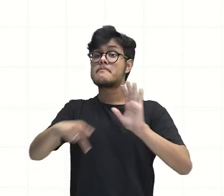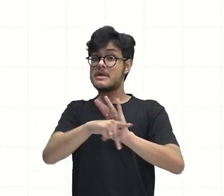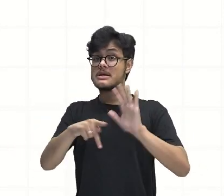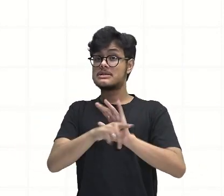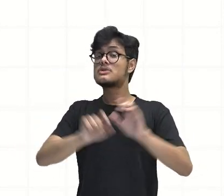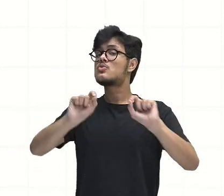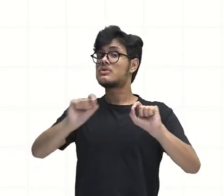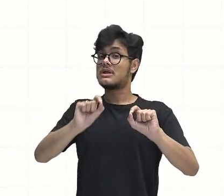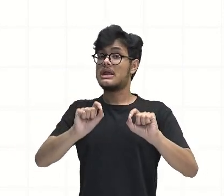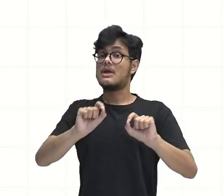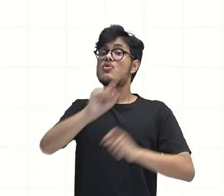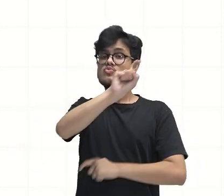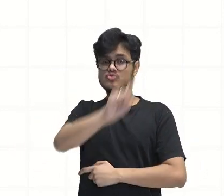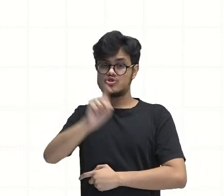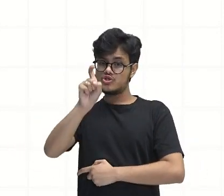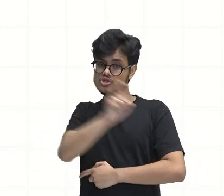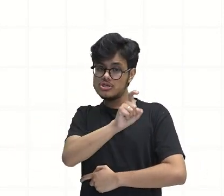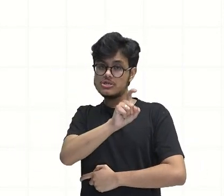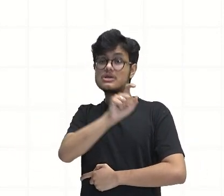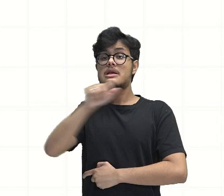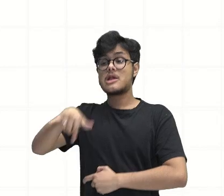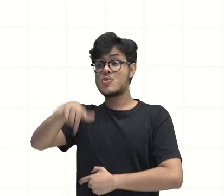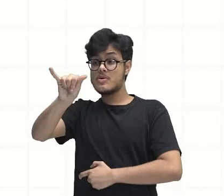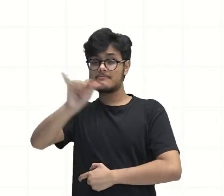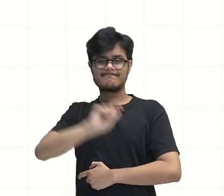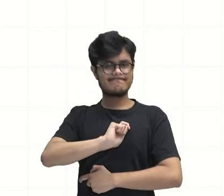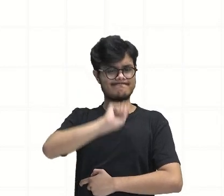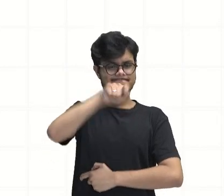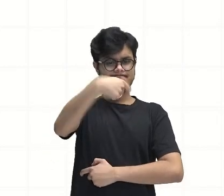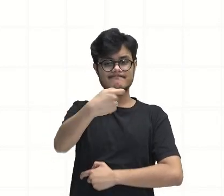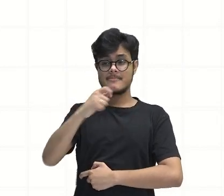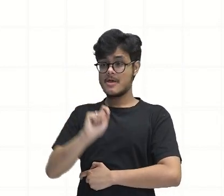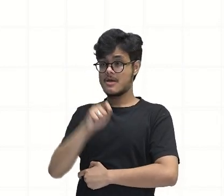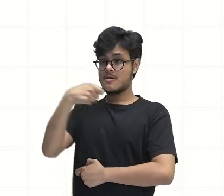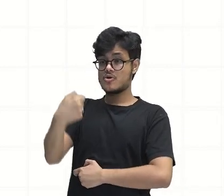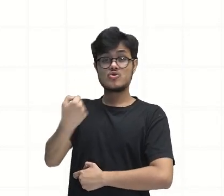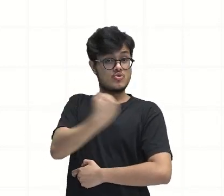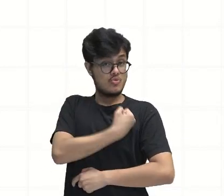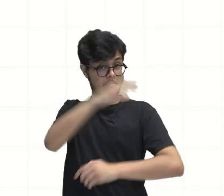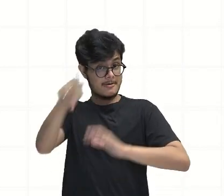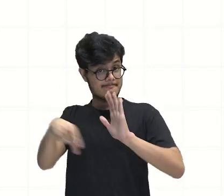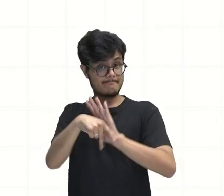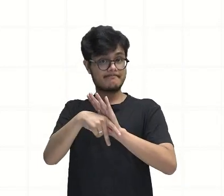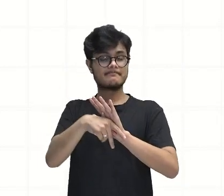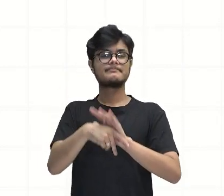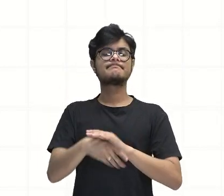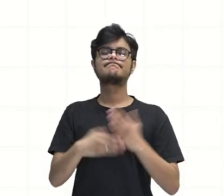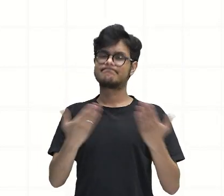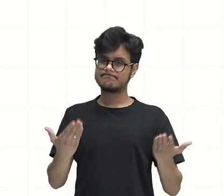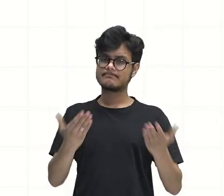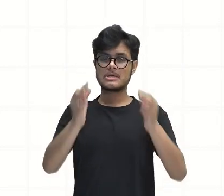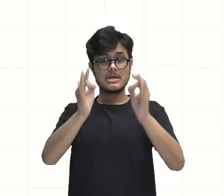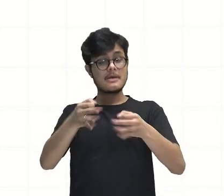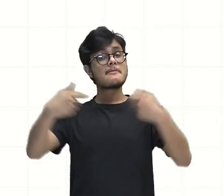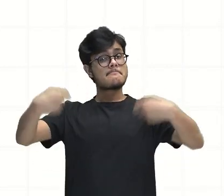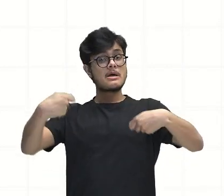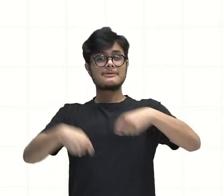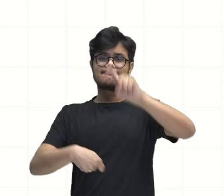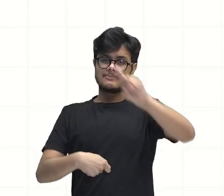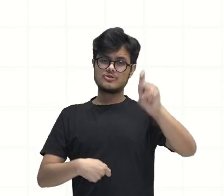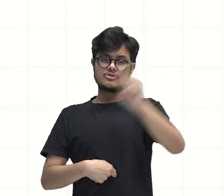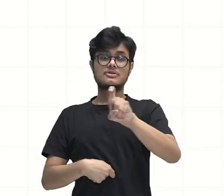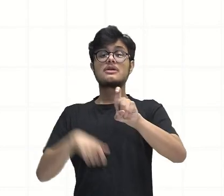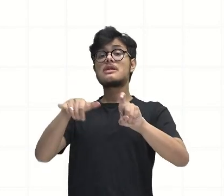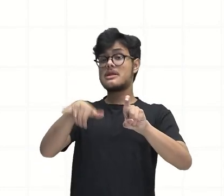e um valor y. Tudo bem? Então, se eu quero determinar um ponto, eu tenho que ter um valor x e um valor